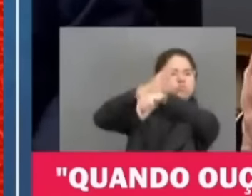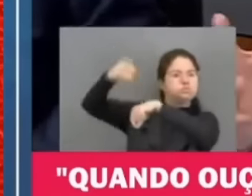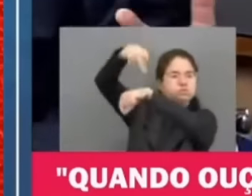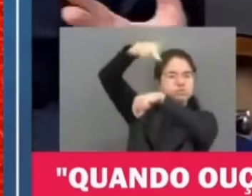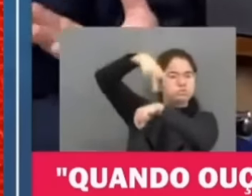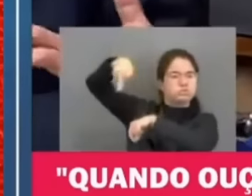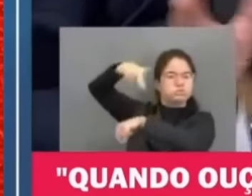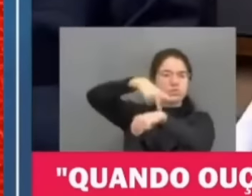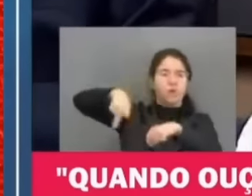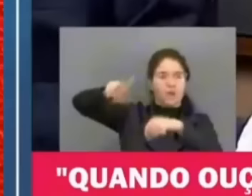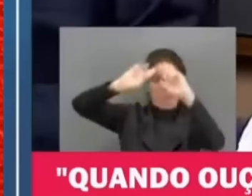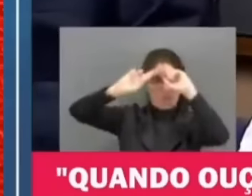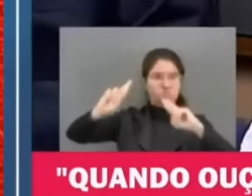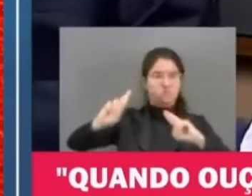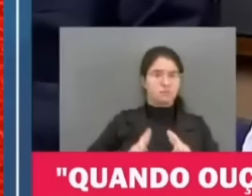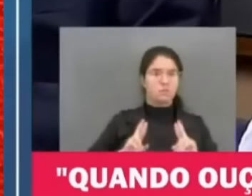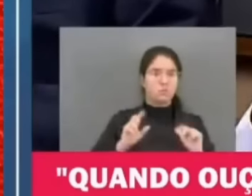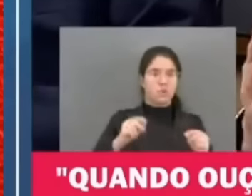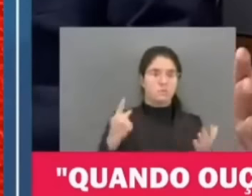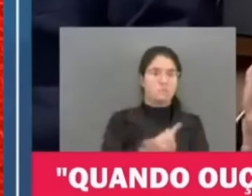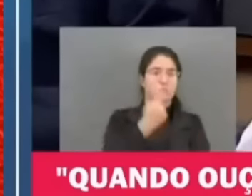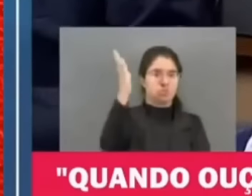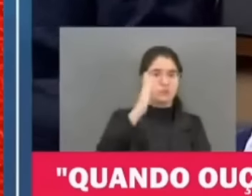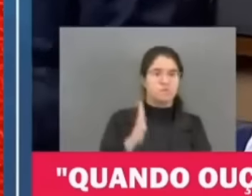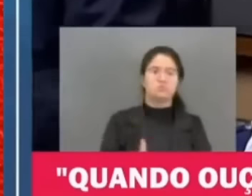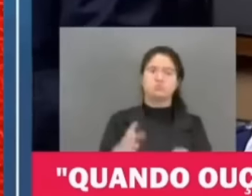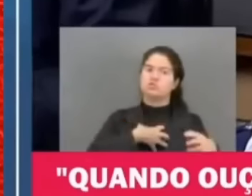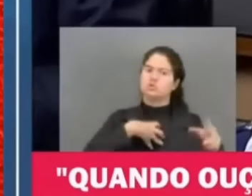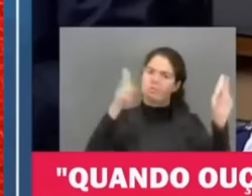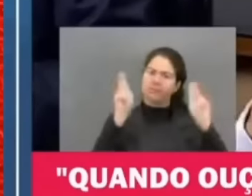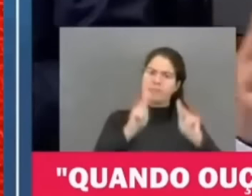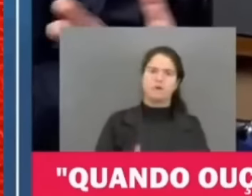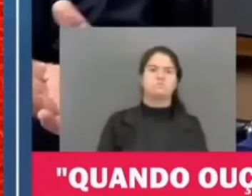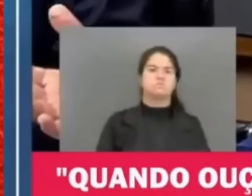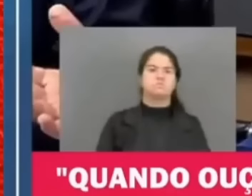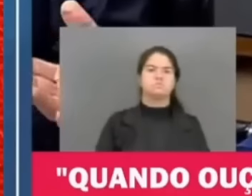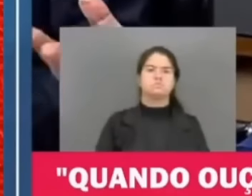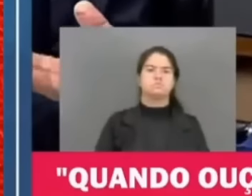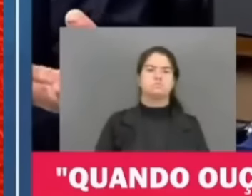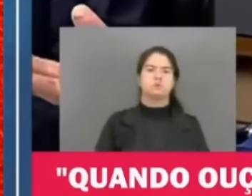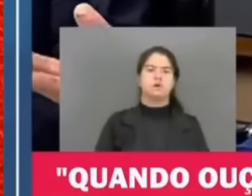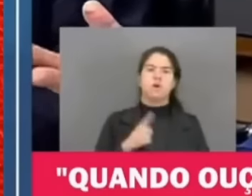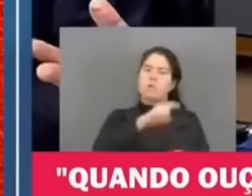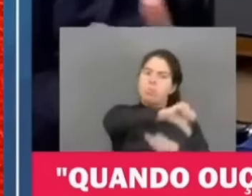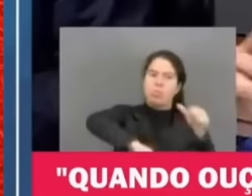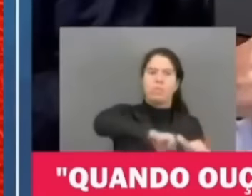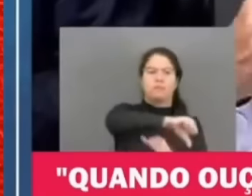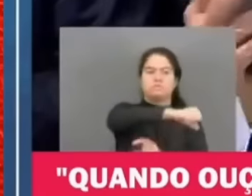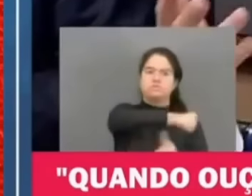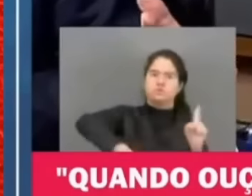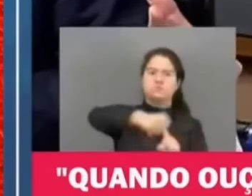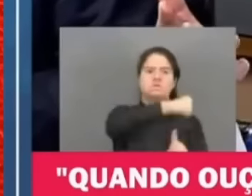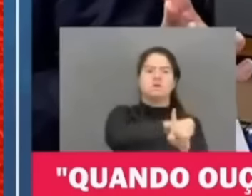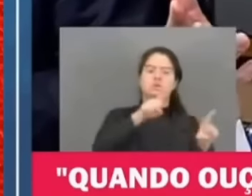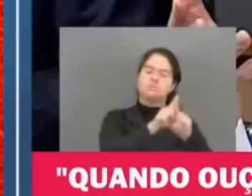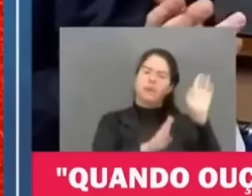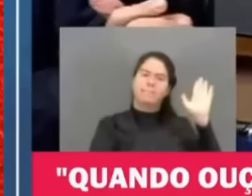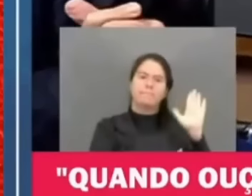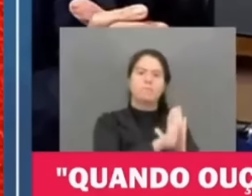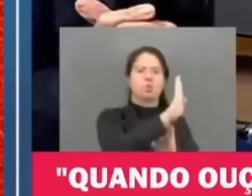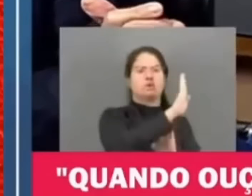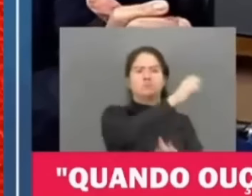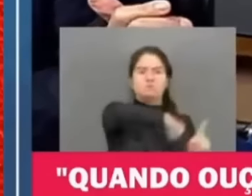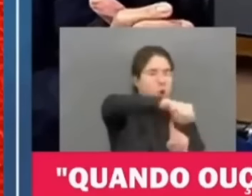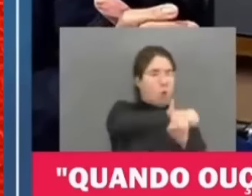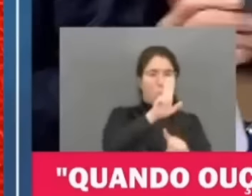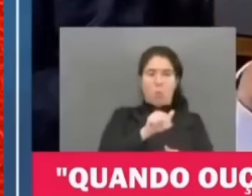que vinha sendo feito no Brasil pacificamente uma revolução social uma progressão social nunca